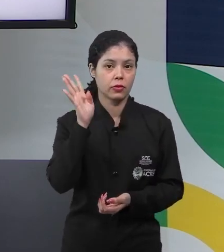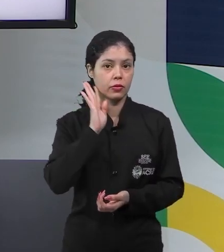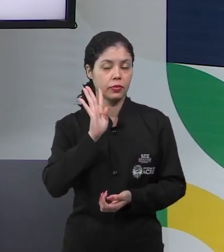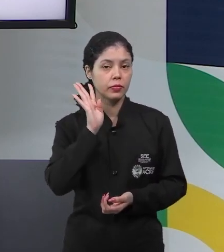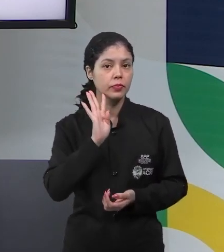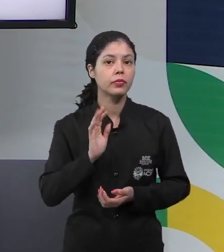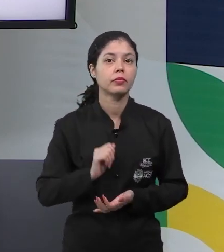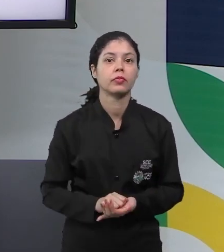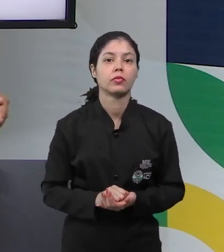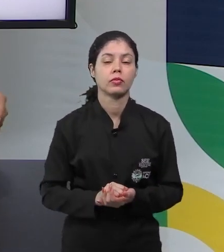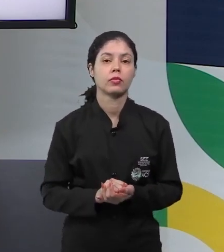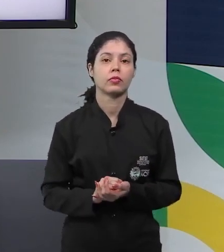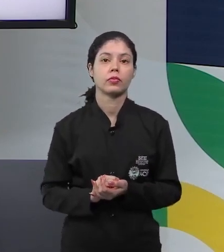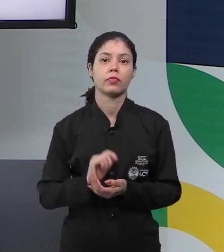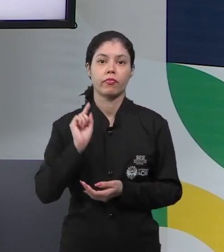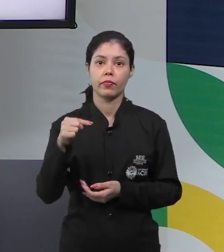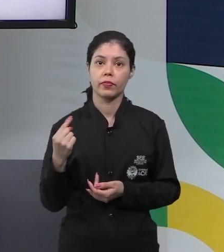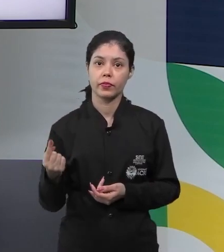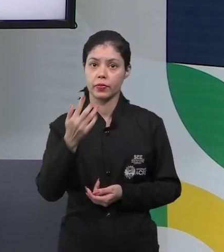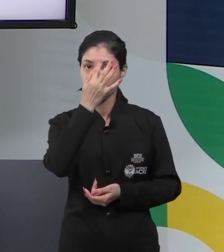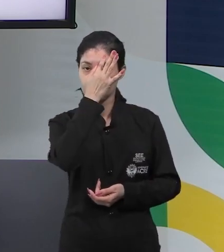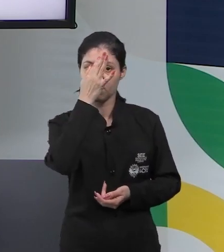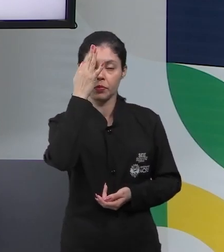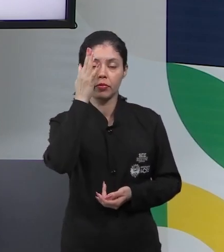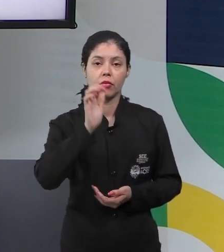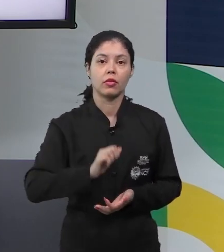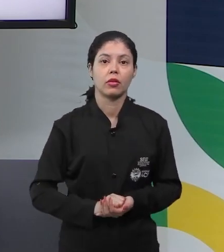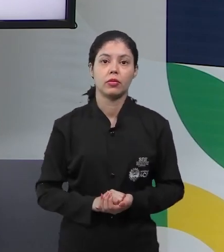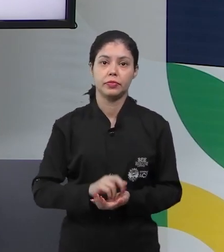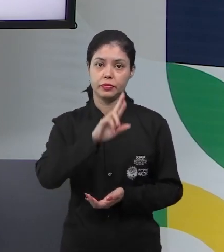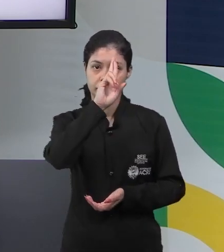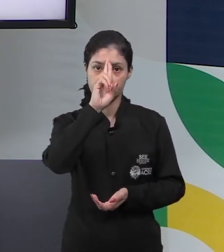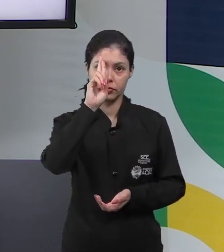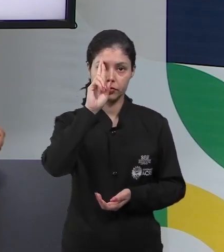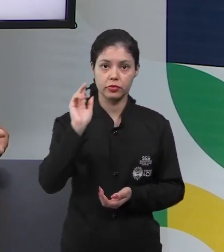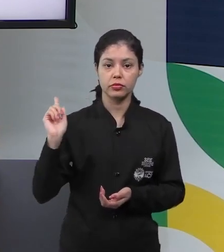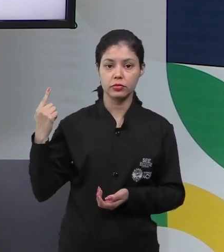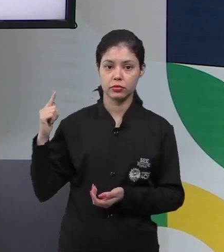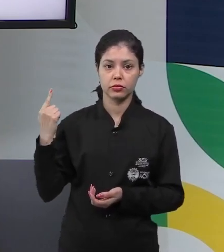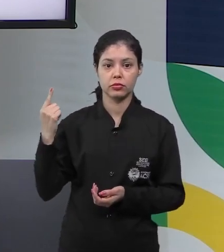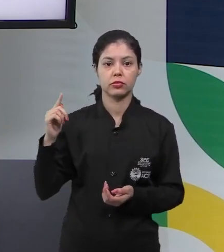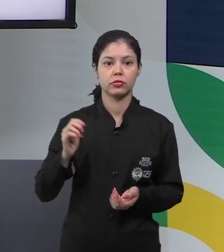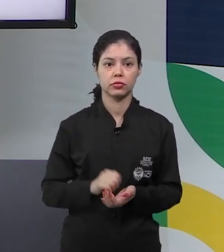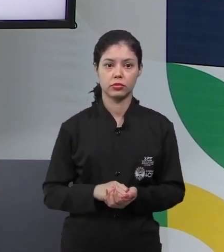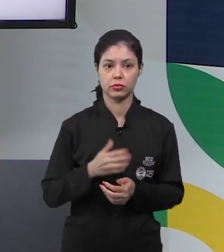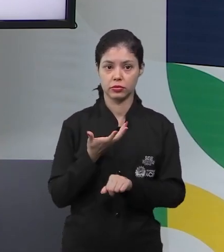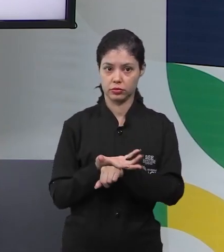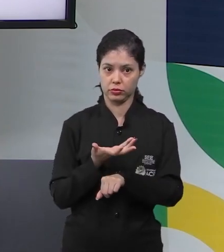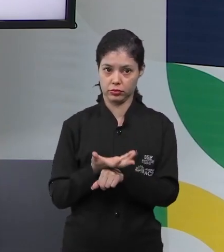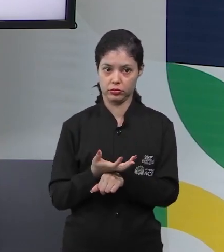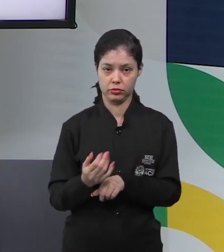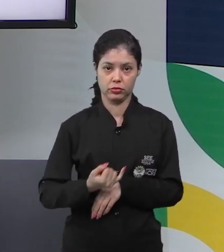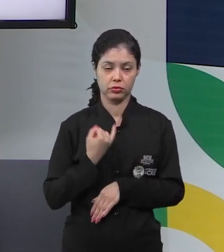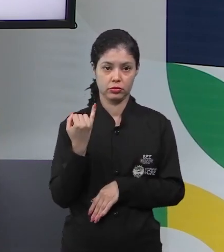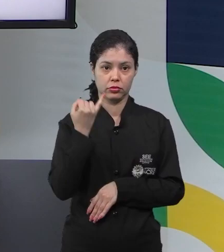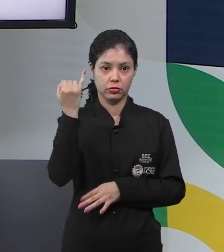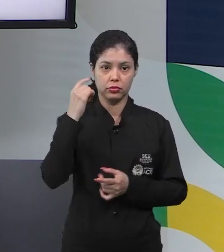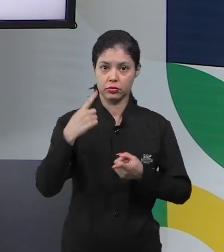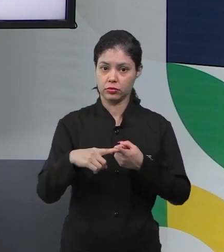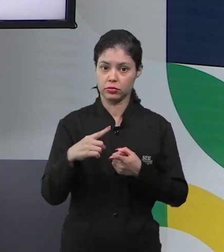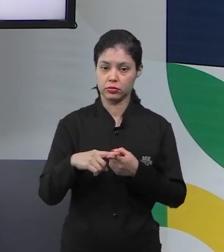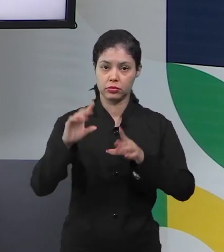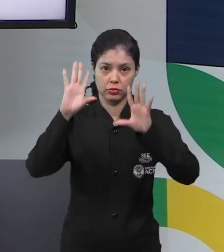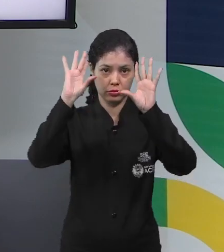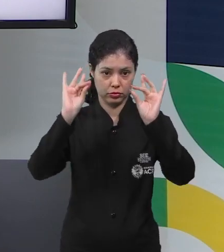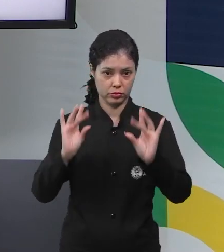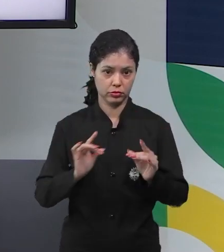interessante, eu fico sempre dizendo que depois da filosofia, a história e a geografia são as disciplinas mais importantes. Uma porque trata